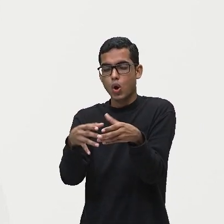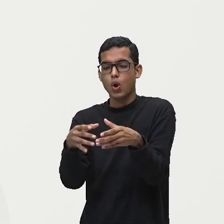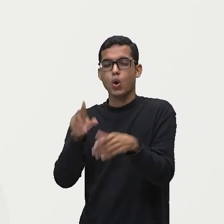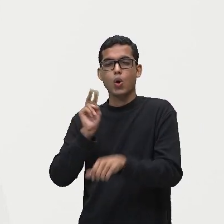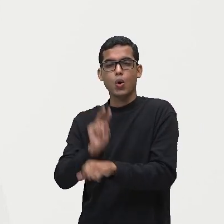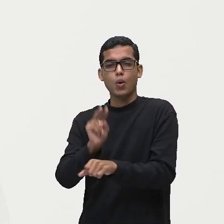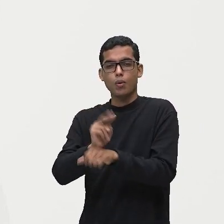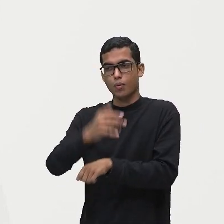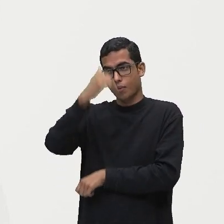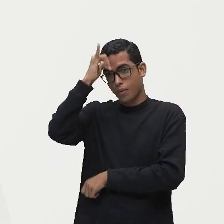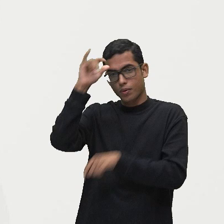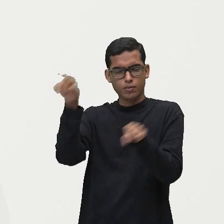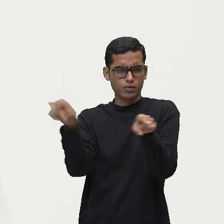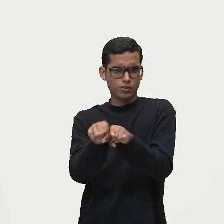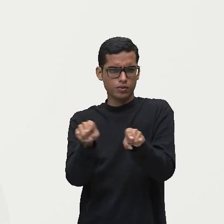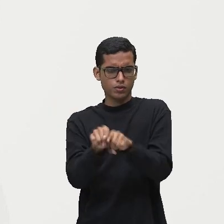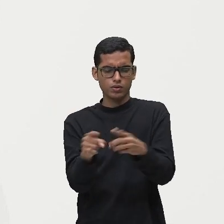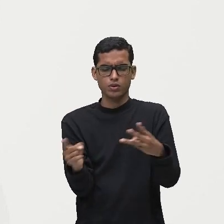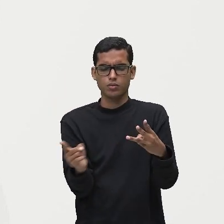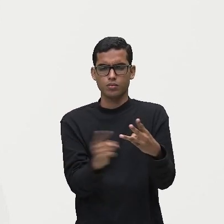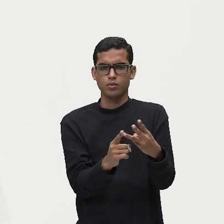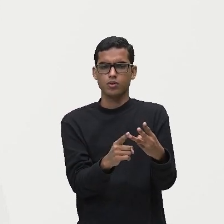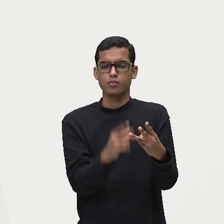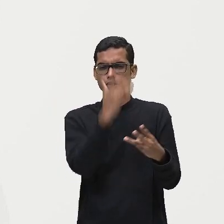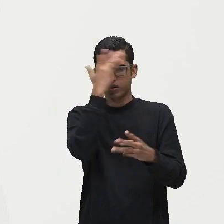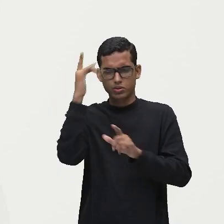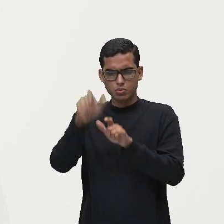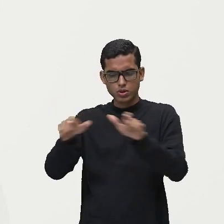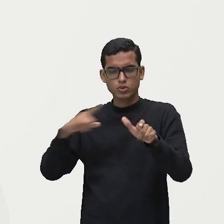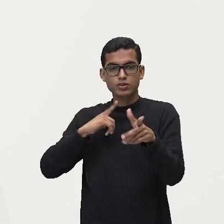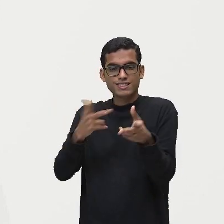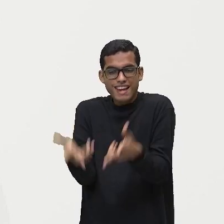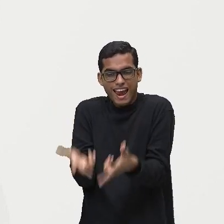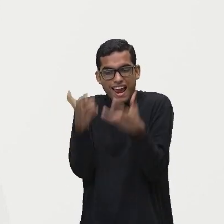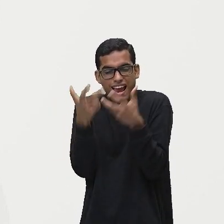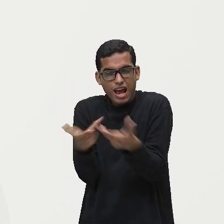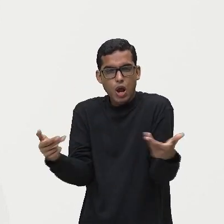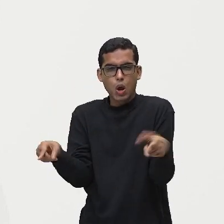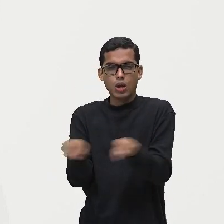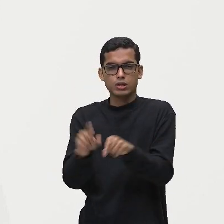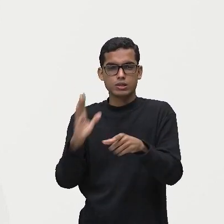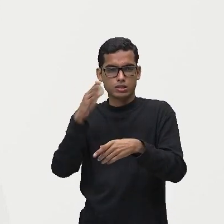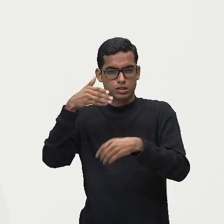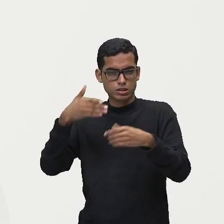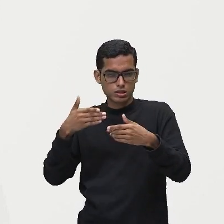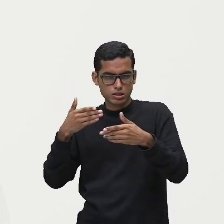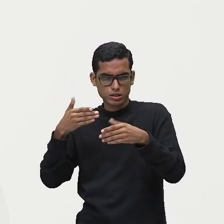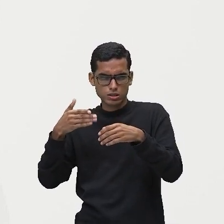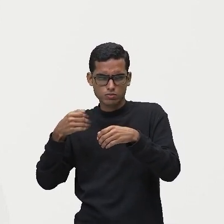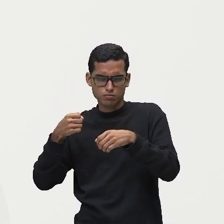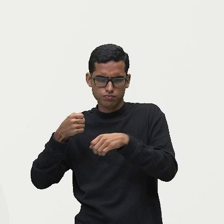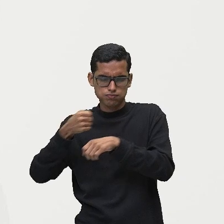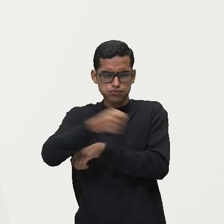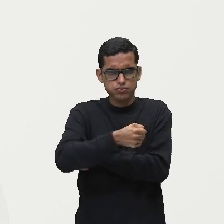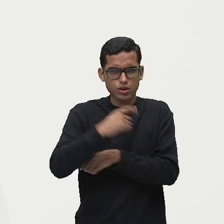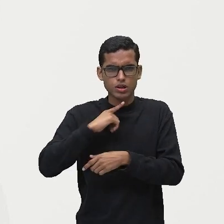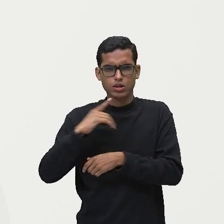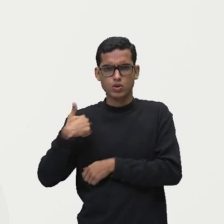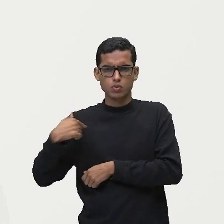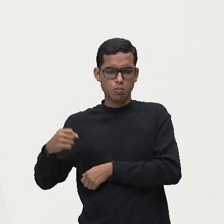os garimpeiros, né? Eles entram na nossa floresta, derrubam para extrair os minérios.